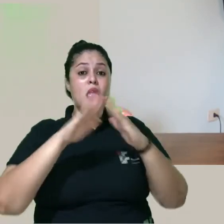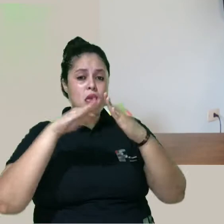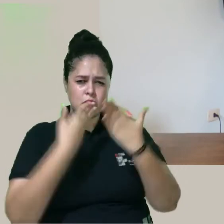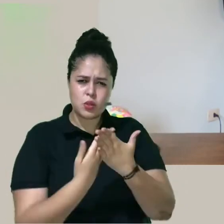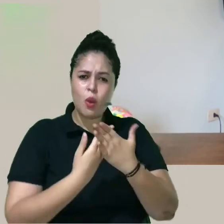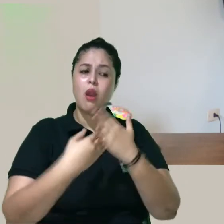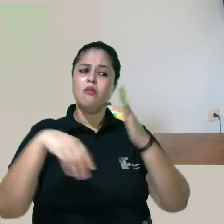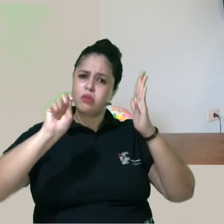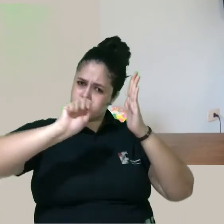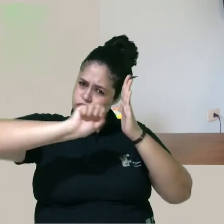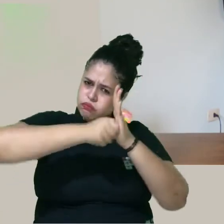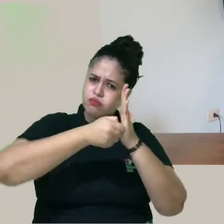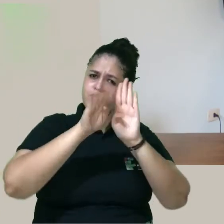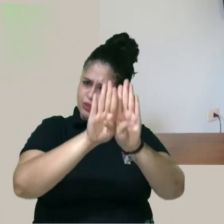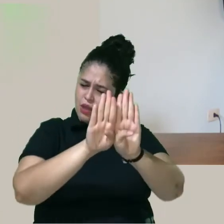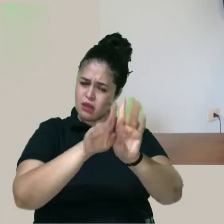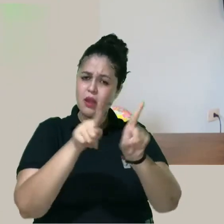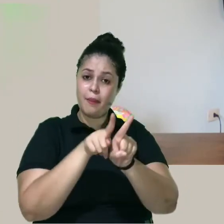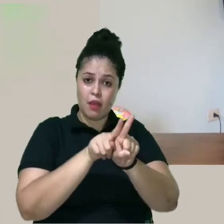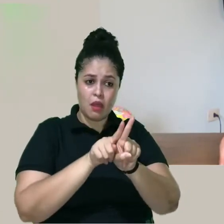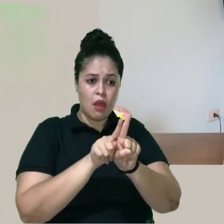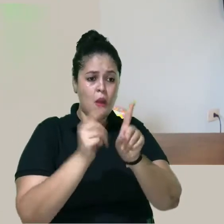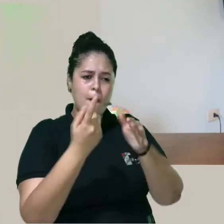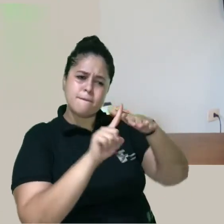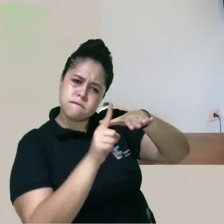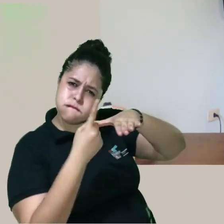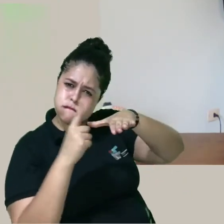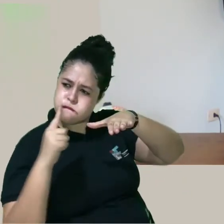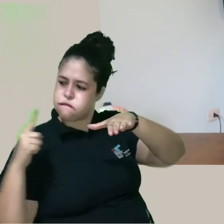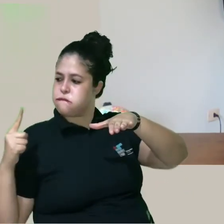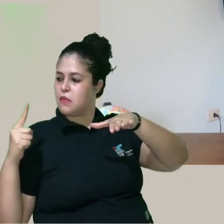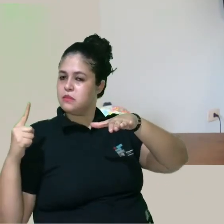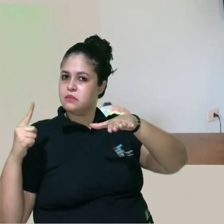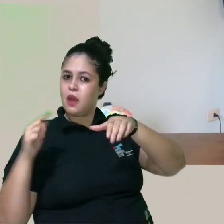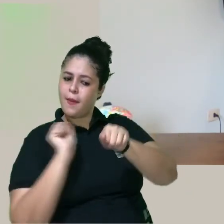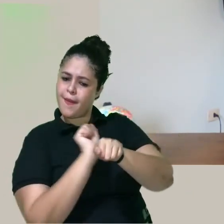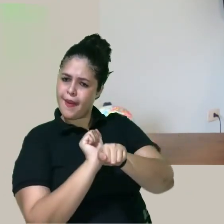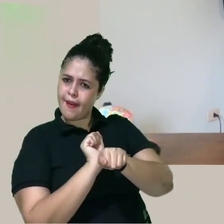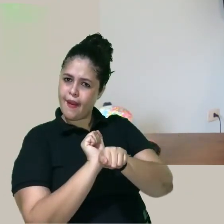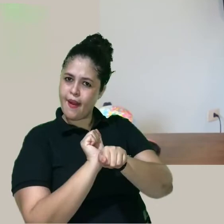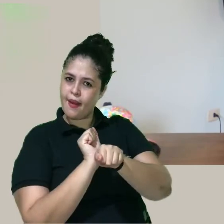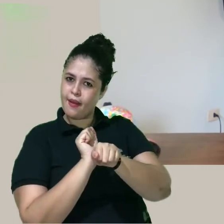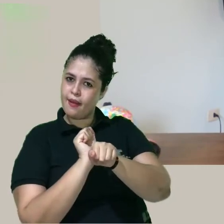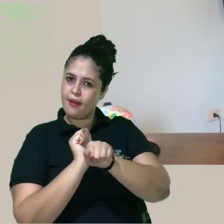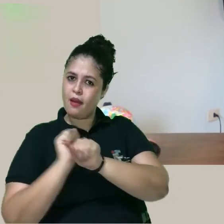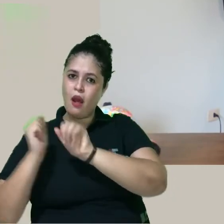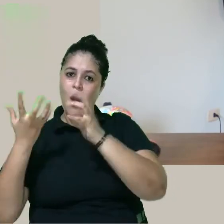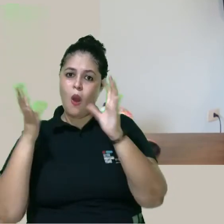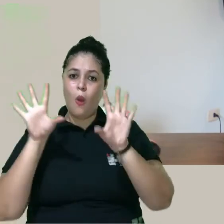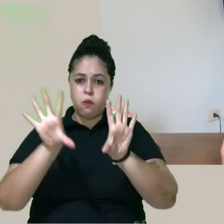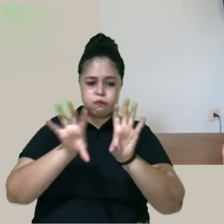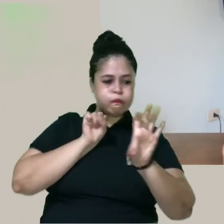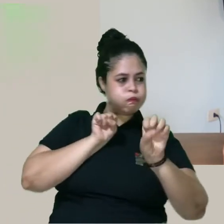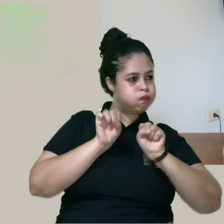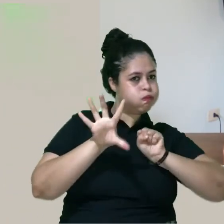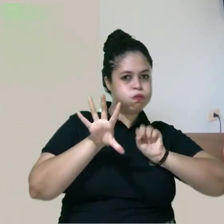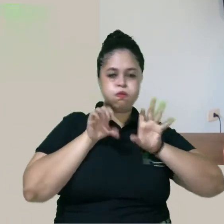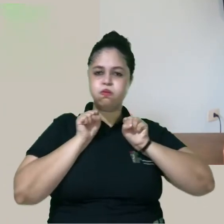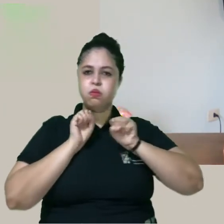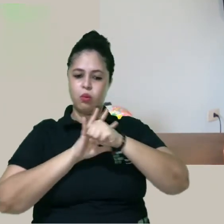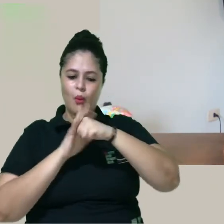fechadas como uma maneira de, através do isolamento, conter o avanço do